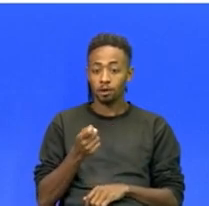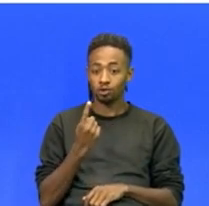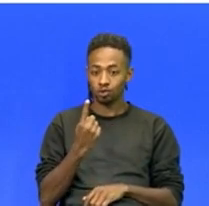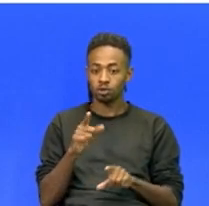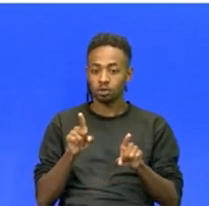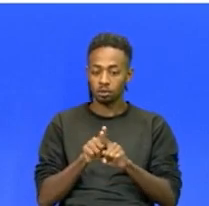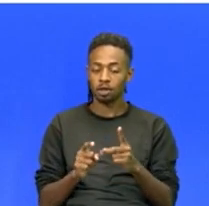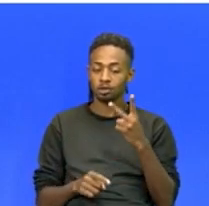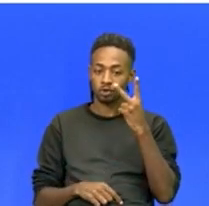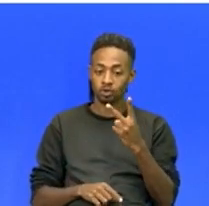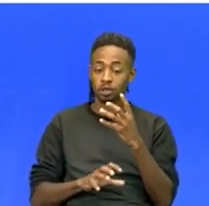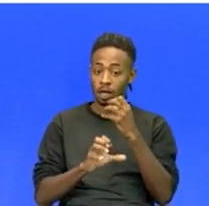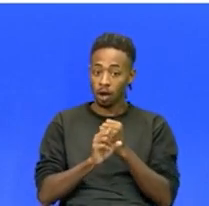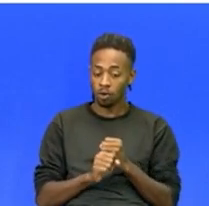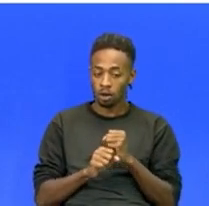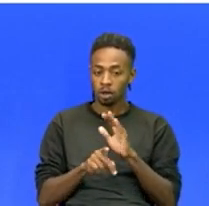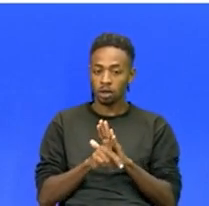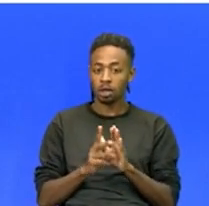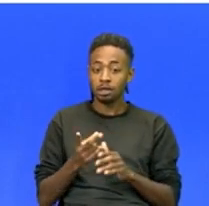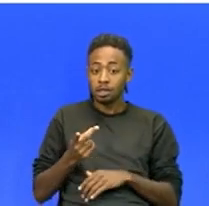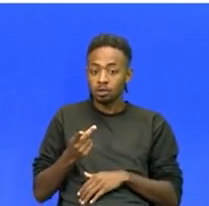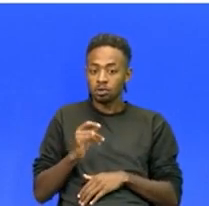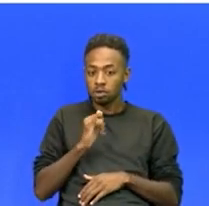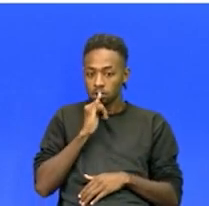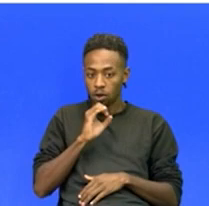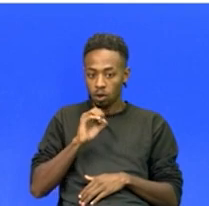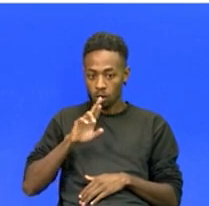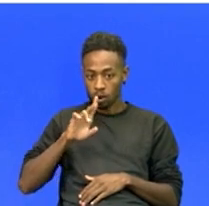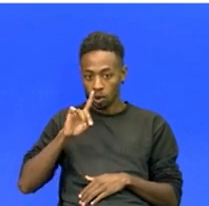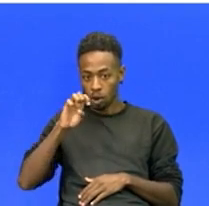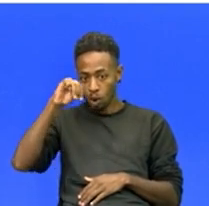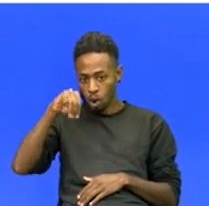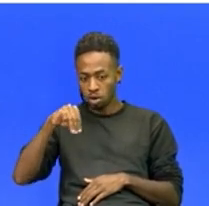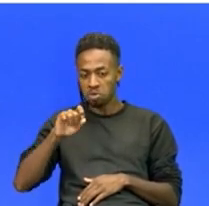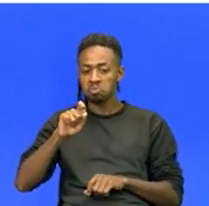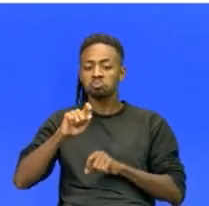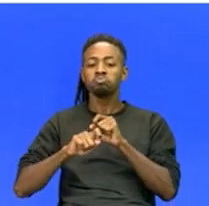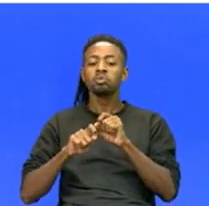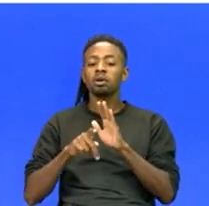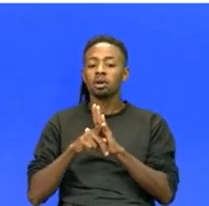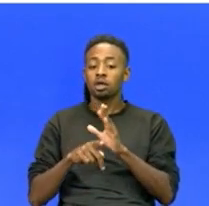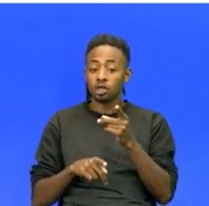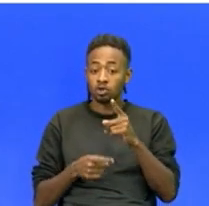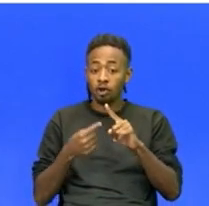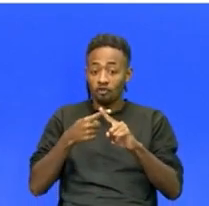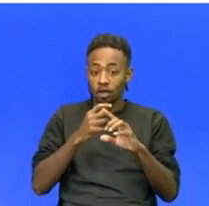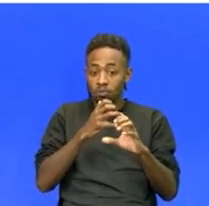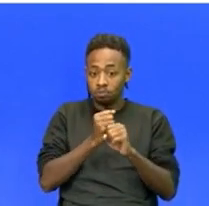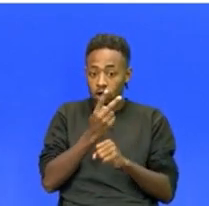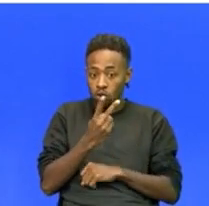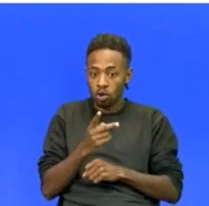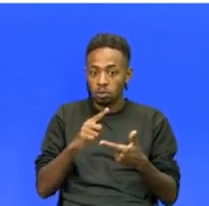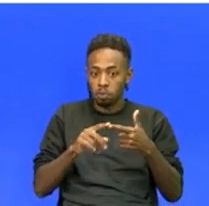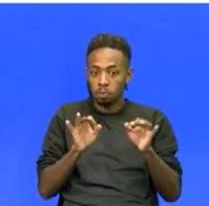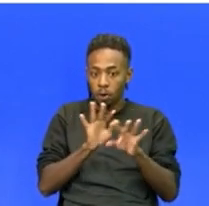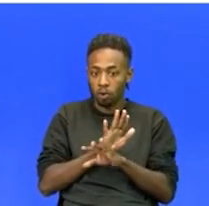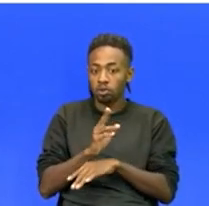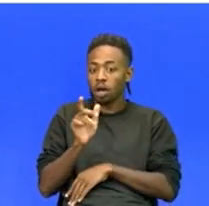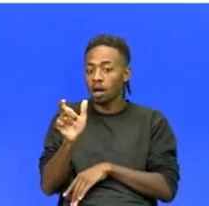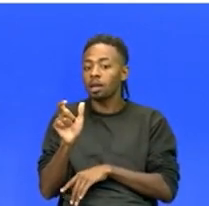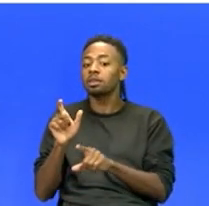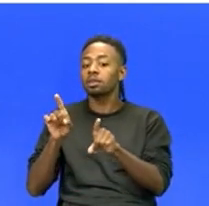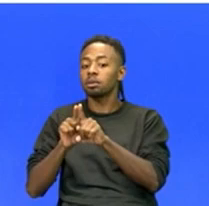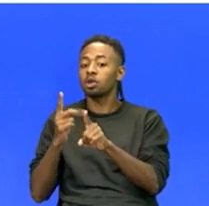e 2. Calculando as derivadas de segunda ordem, né? Derivar a segunda vez aqui dá 2, derivar a segunda vez aqui dá 2